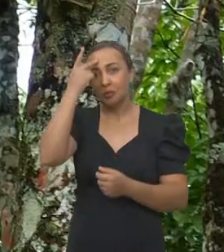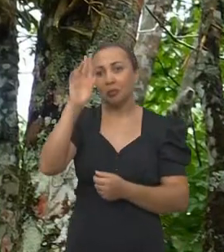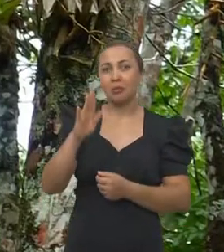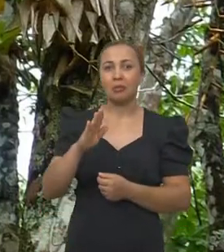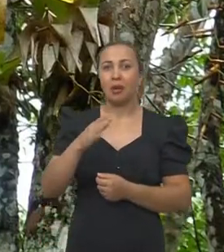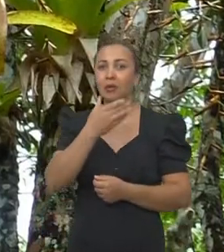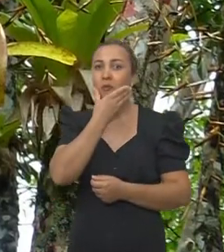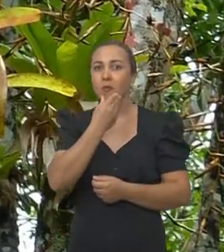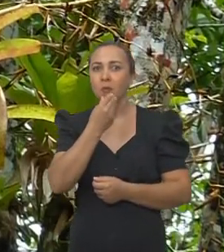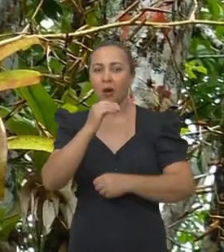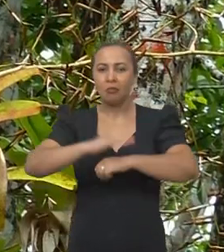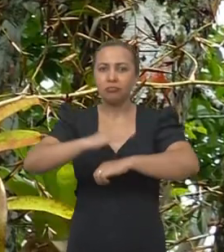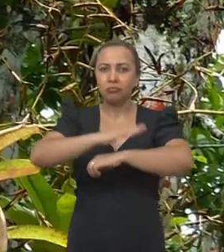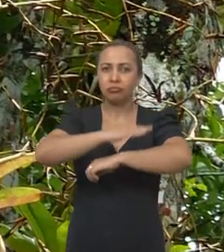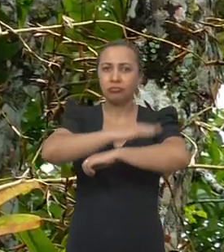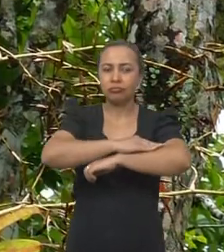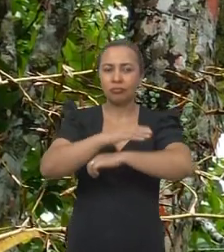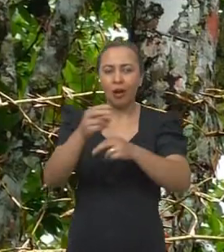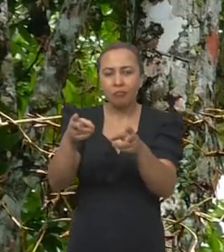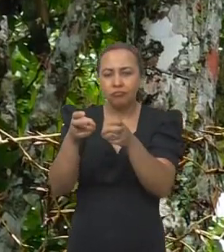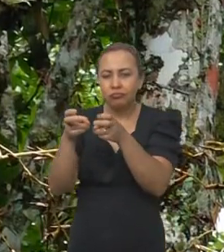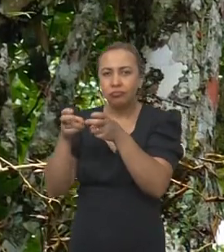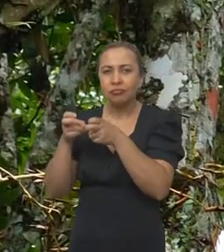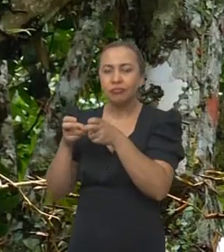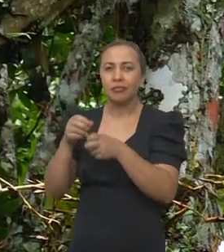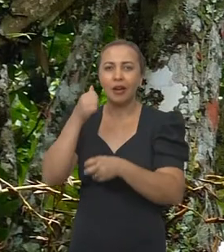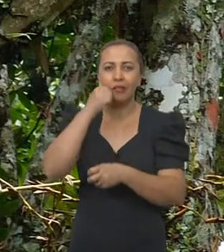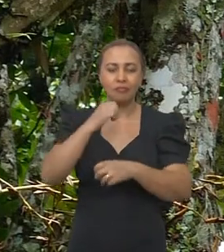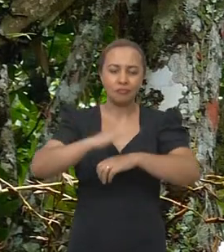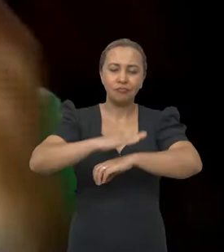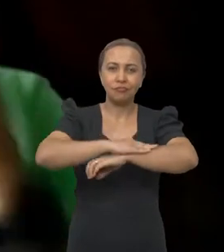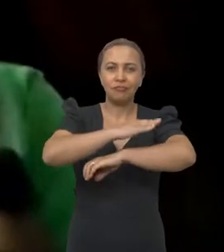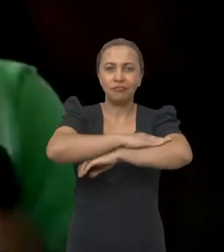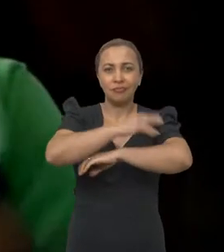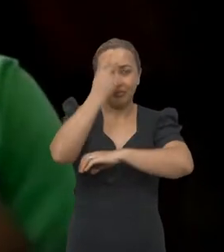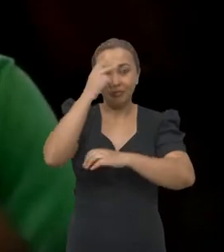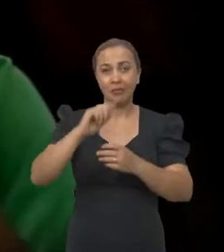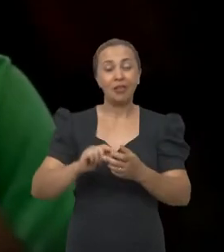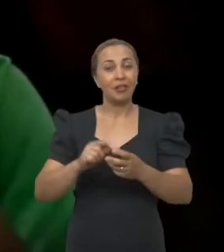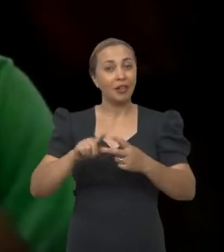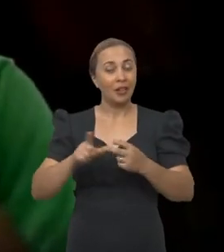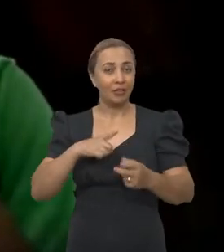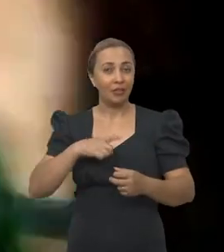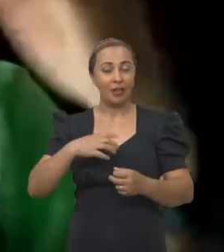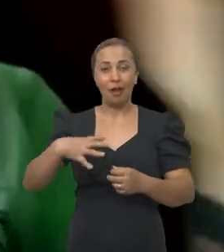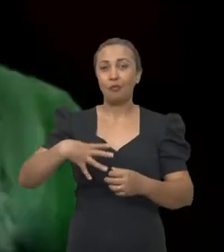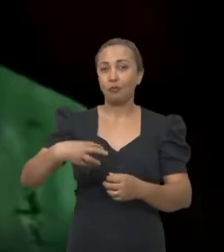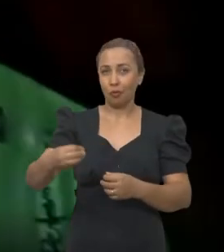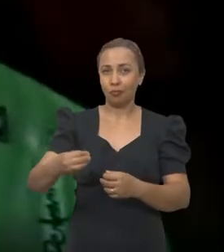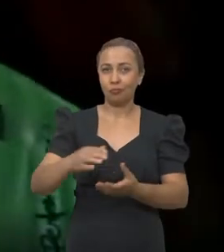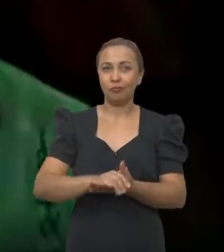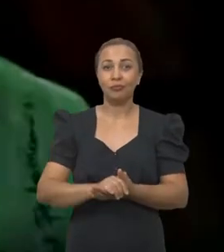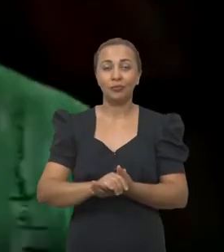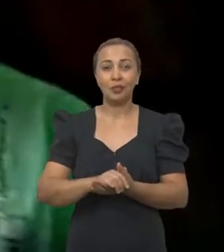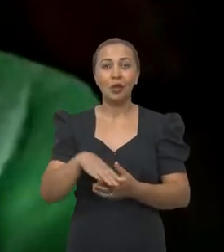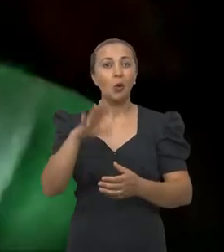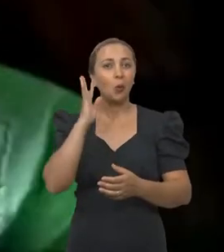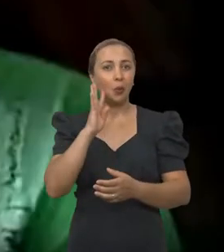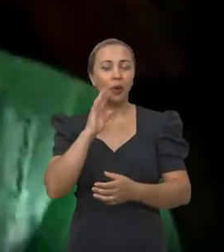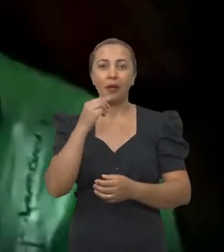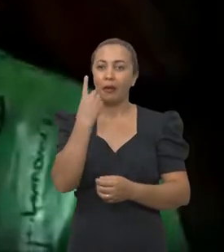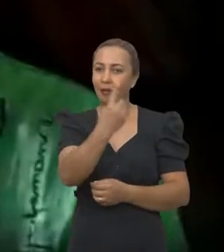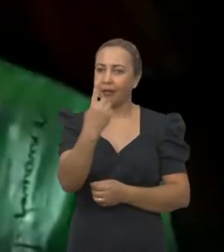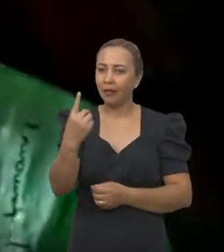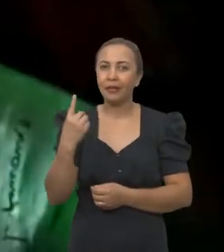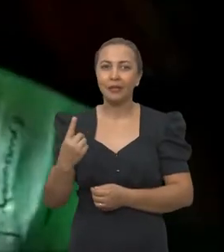dos machos atraírem as férias para se reproduzir O interessante é que